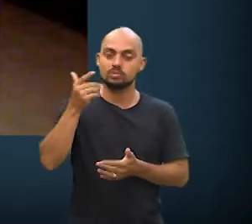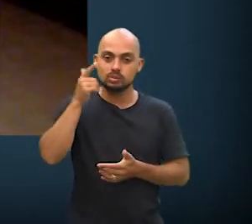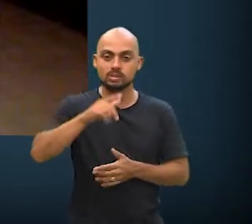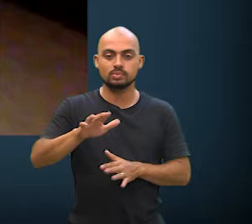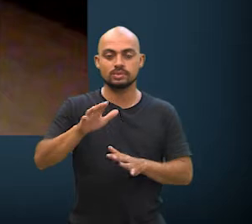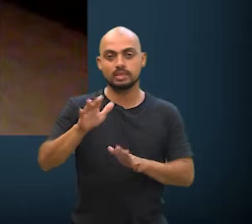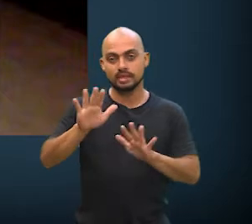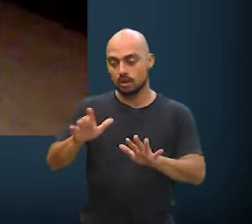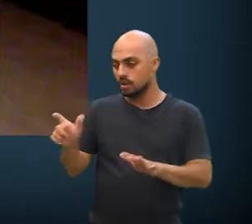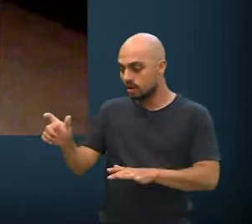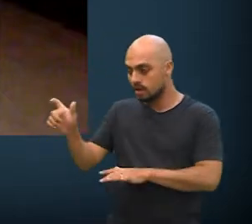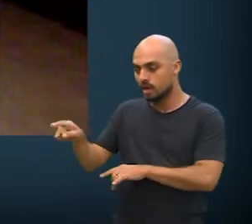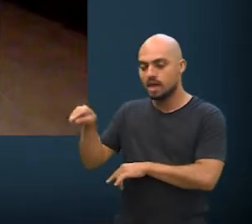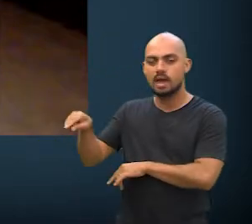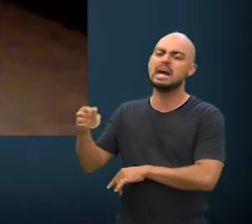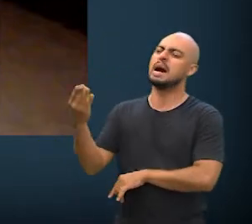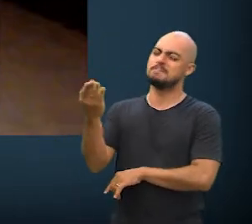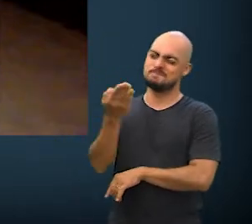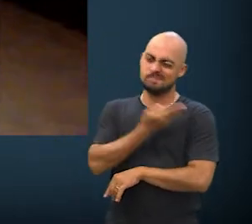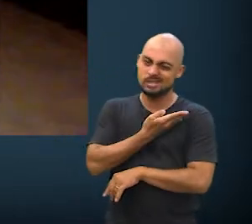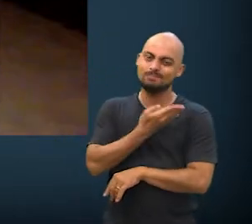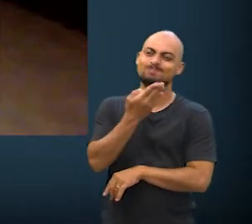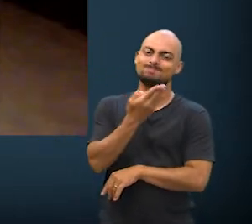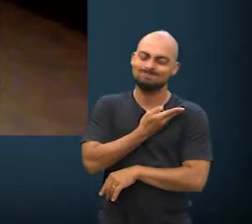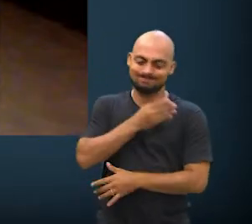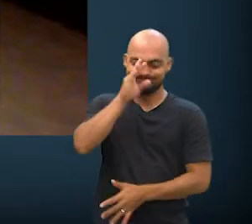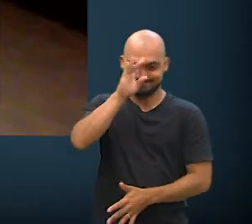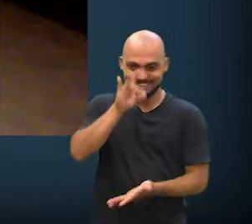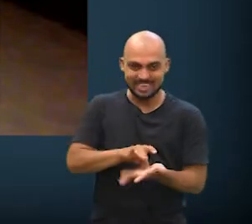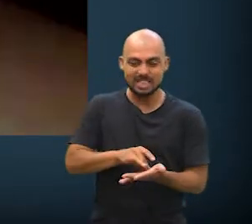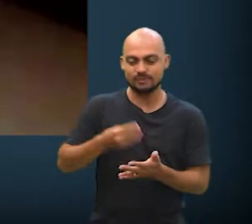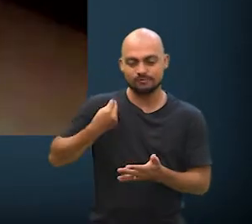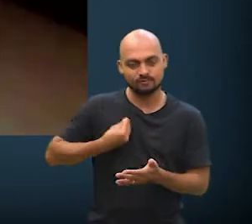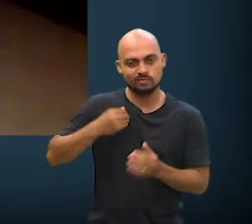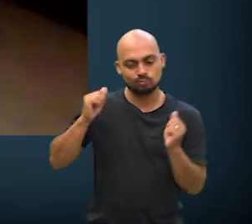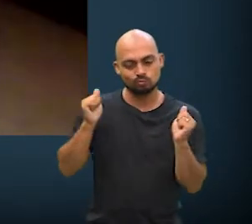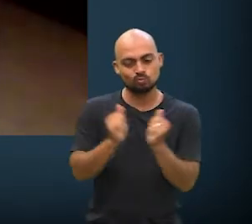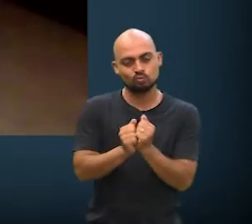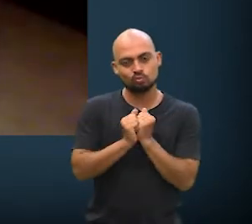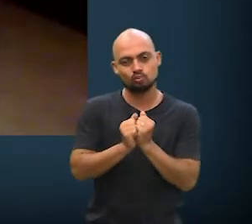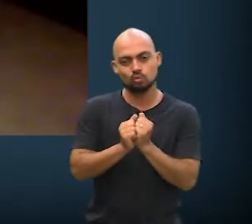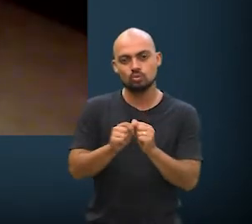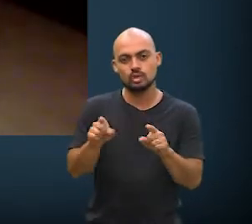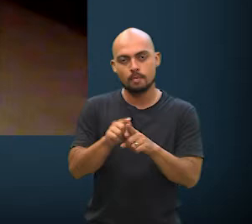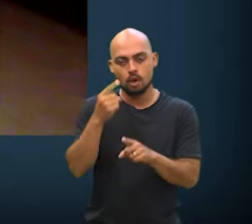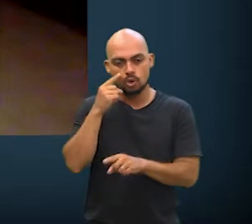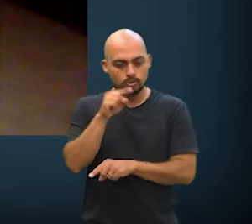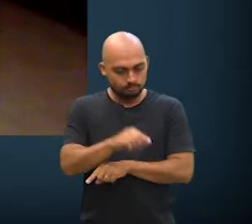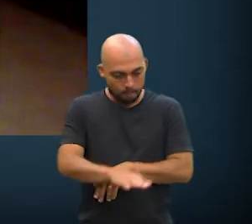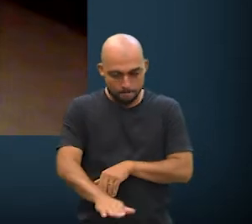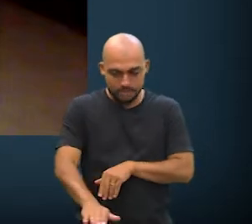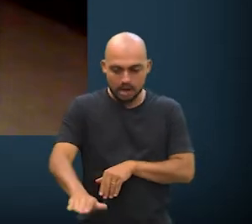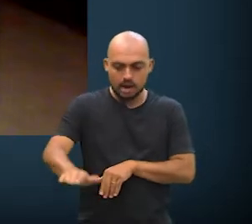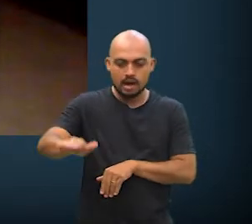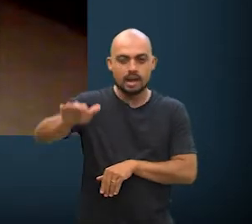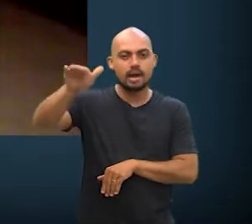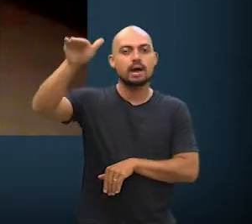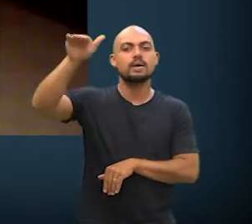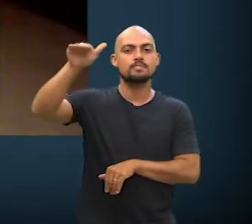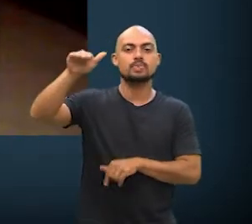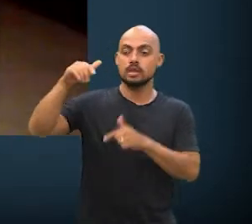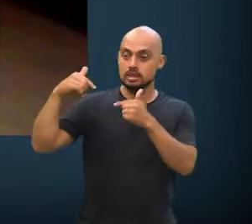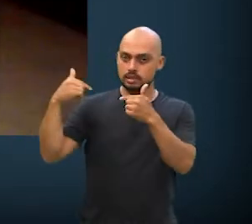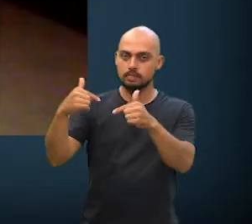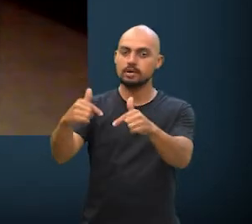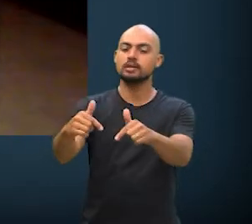é que realmente é um amigo, é aquele cara que viveu junto contigo, que viu você crescer, que viu você trabalhando, e quando eu